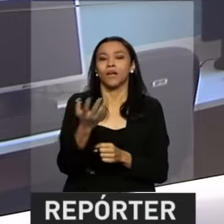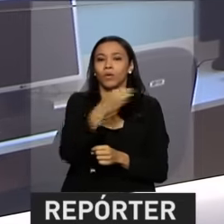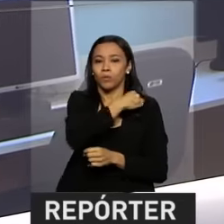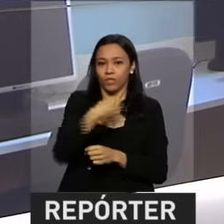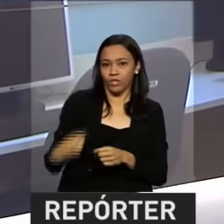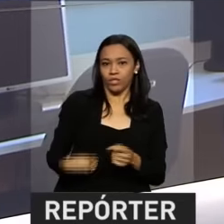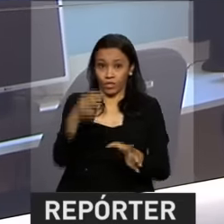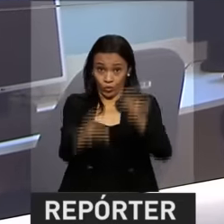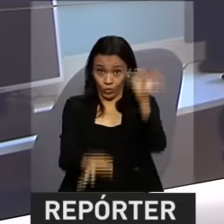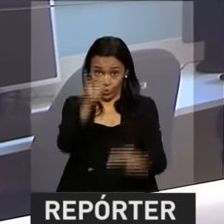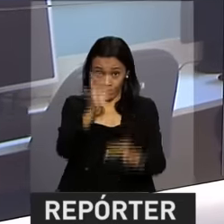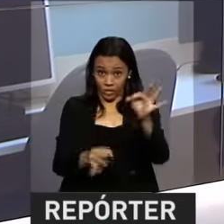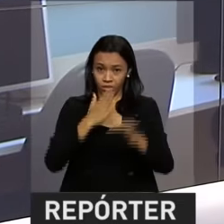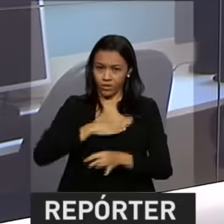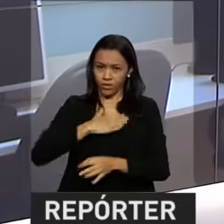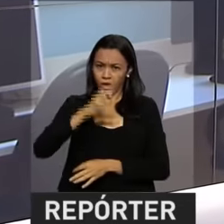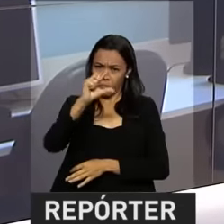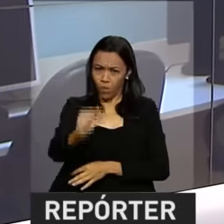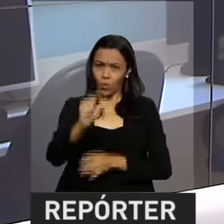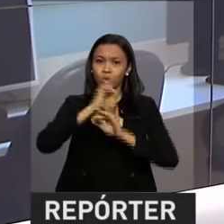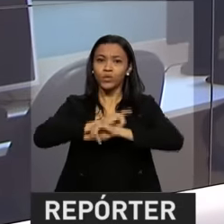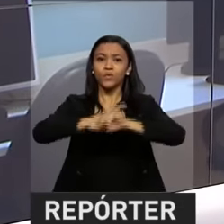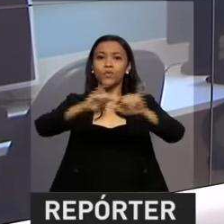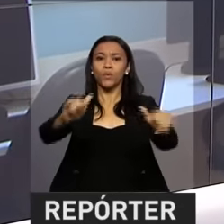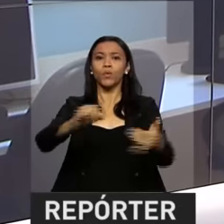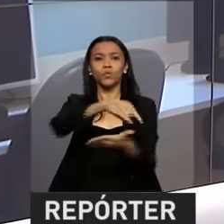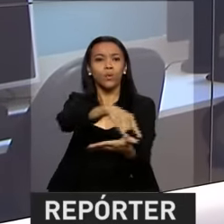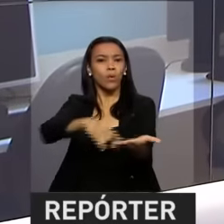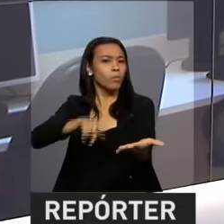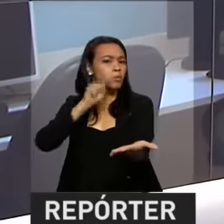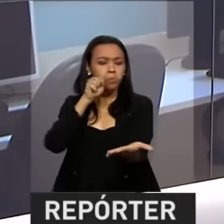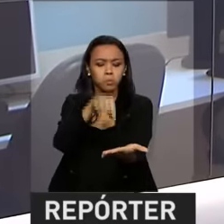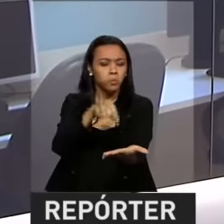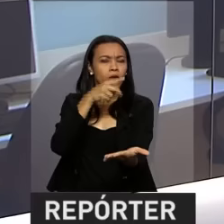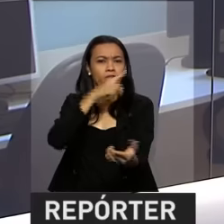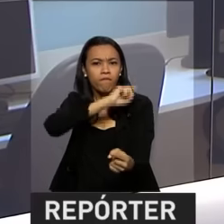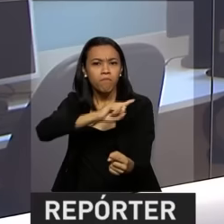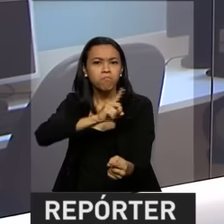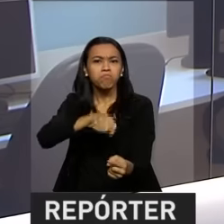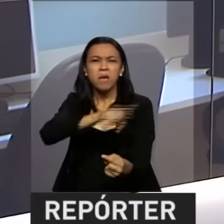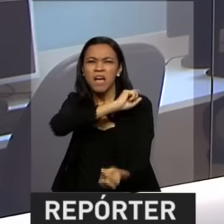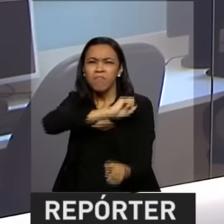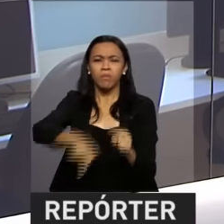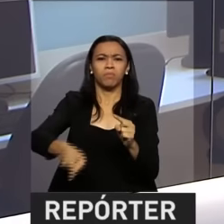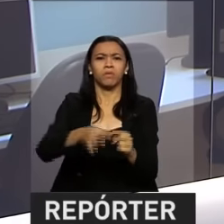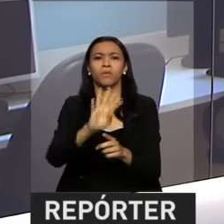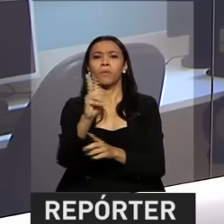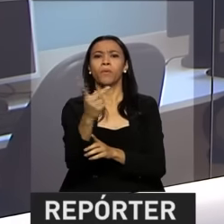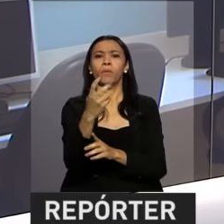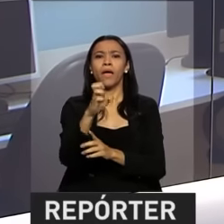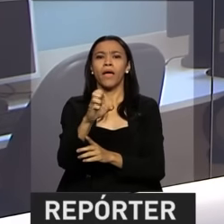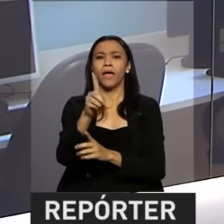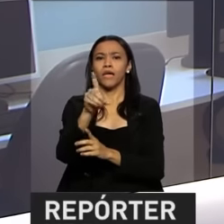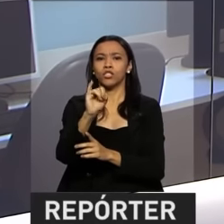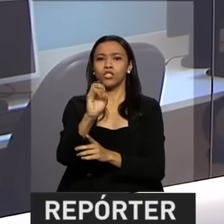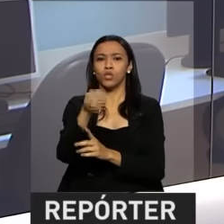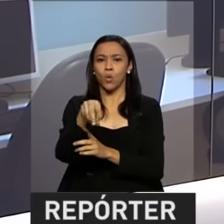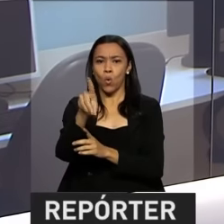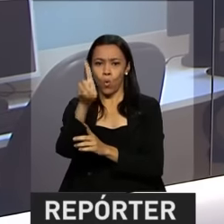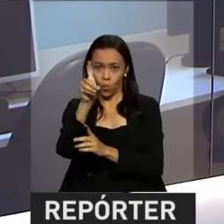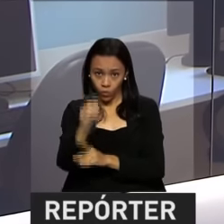Andre de mora divulgou agora a pouco uma nota oficial onde repudia o hedon do crime praticado contra uma